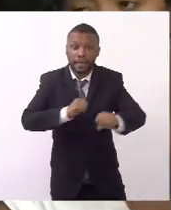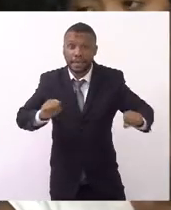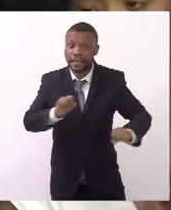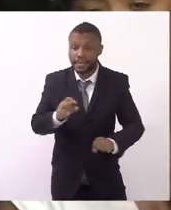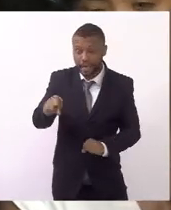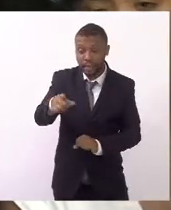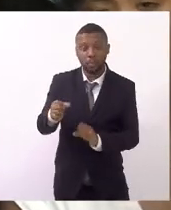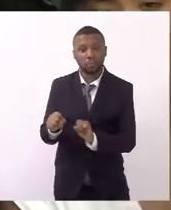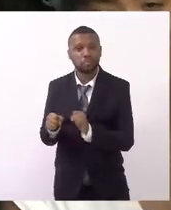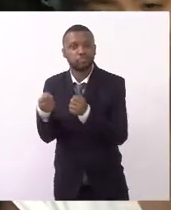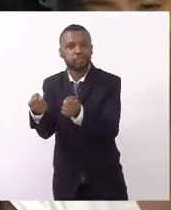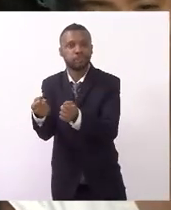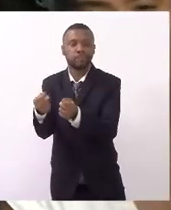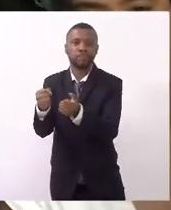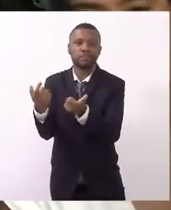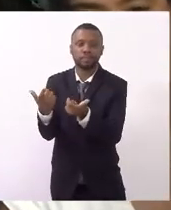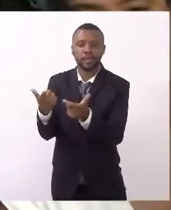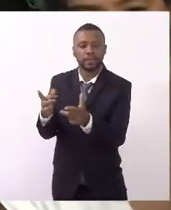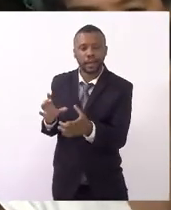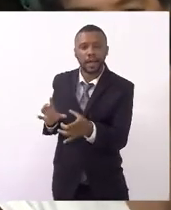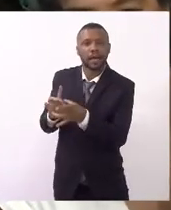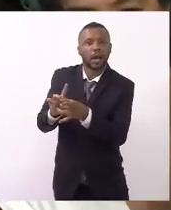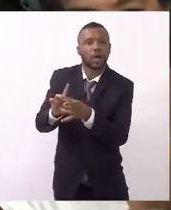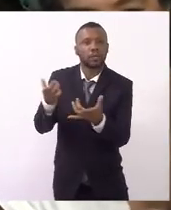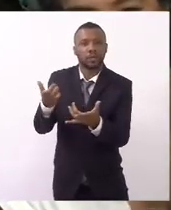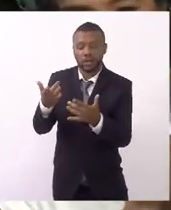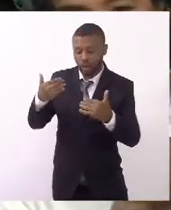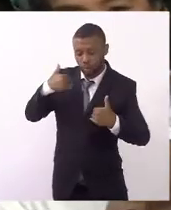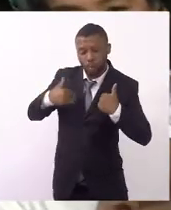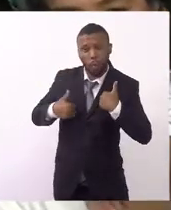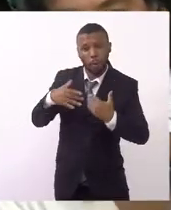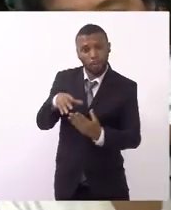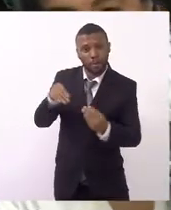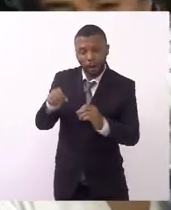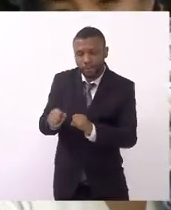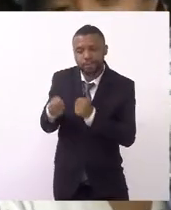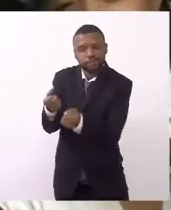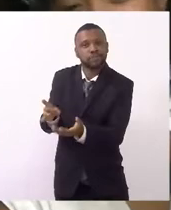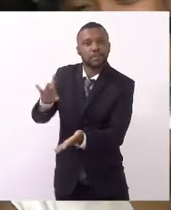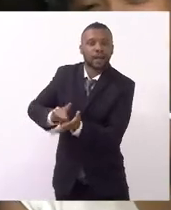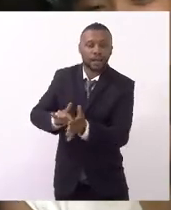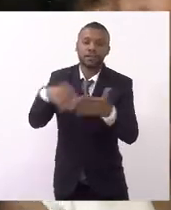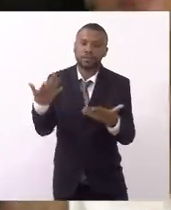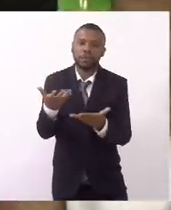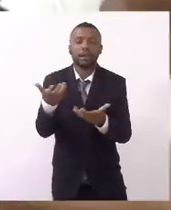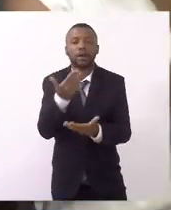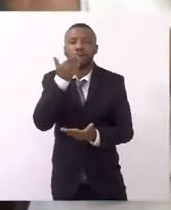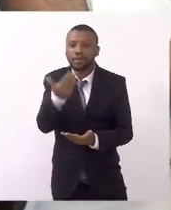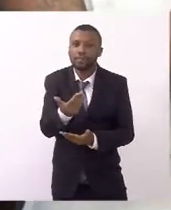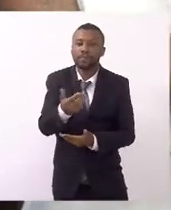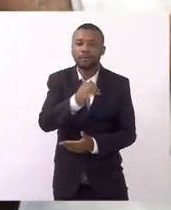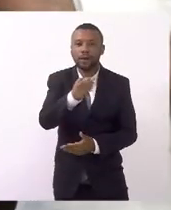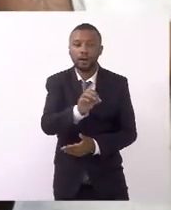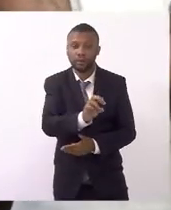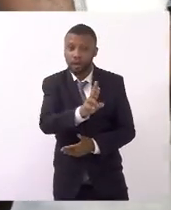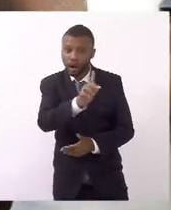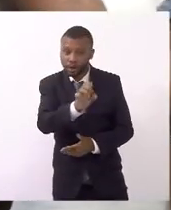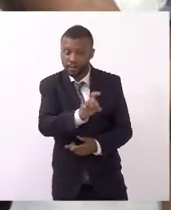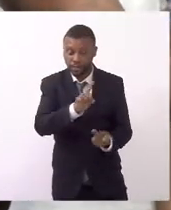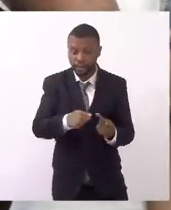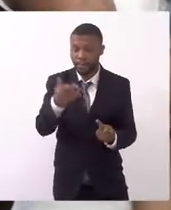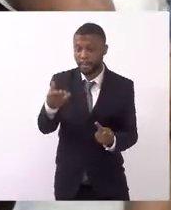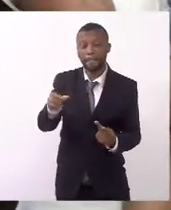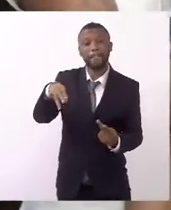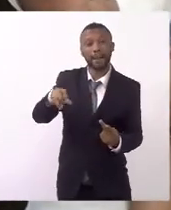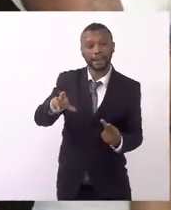tivessem se engajado nessa causa de corpo e alma São Jorge Mariana vem aqui em cima por favor que eu quero entregar para